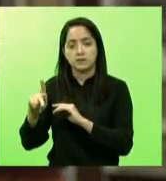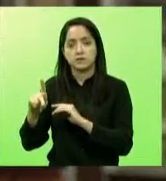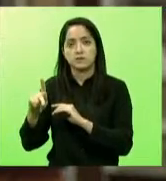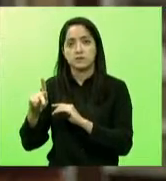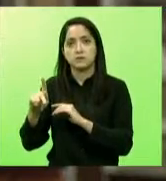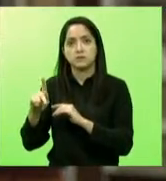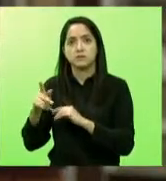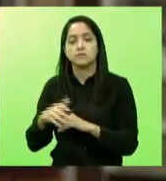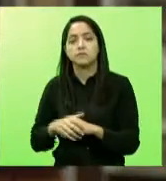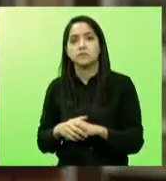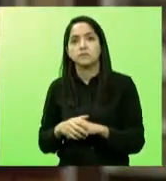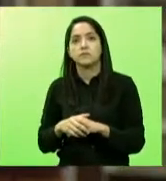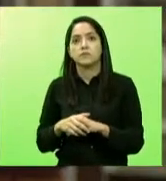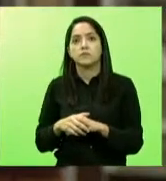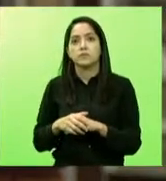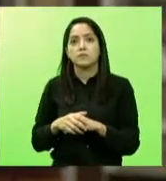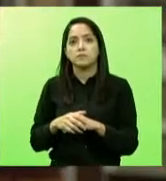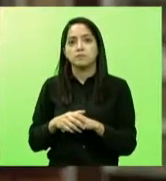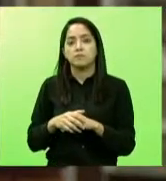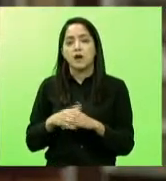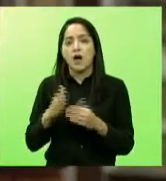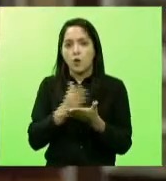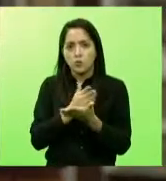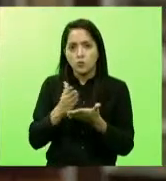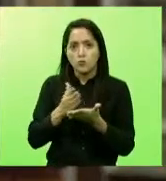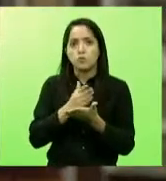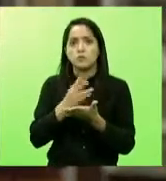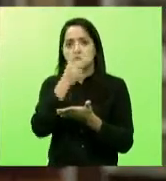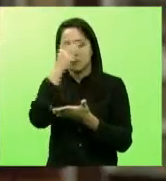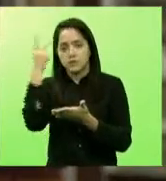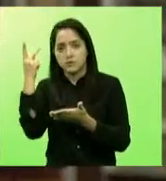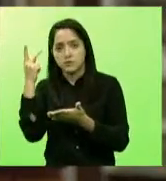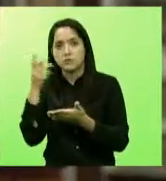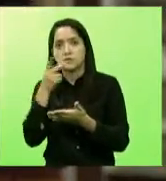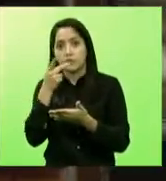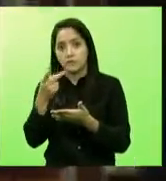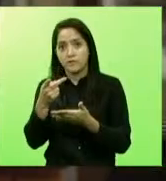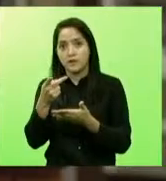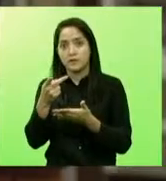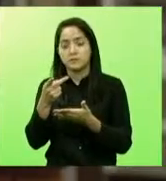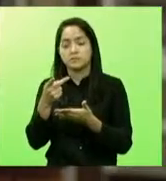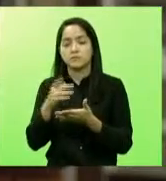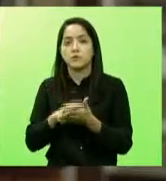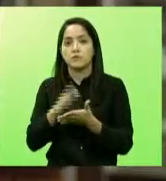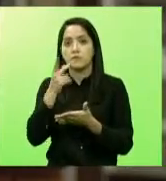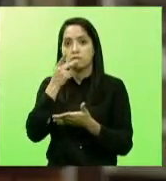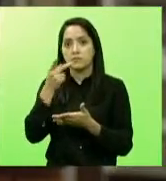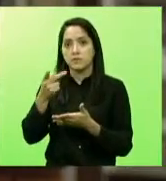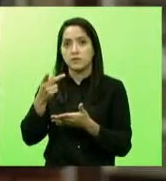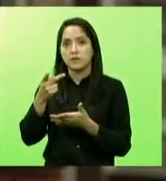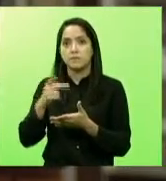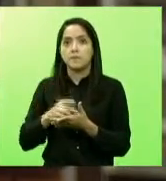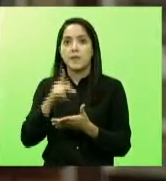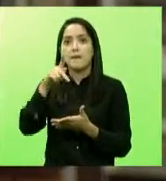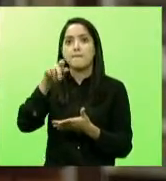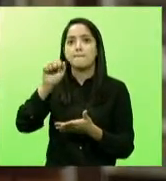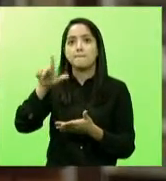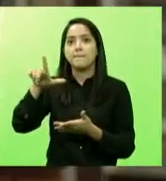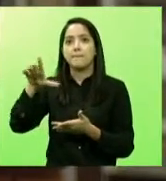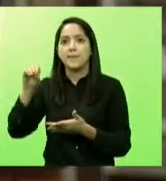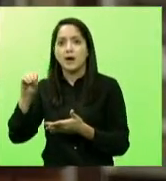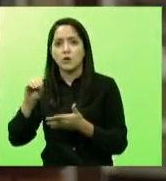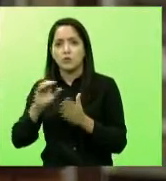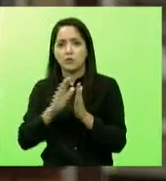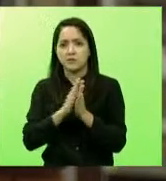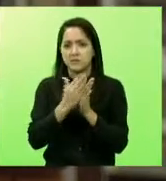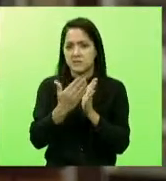E foram citadas muitas pessoas aqui, e eu vou citar o apóstolo Paulo. Não costumo citar a